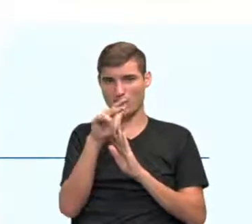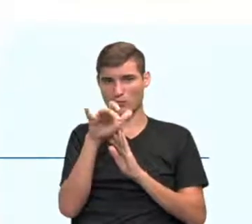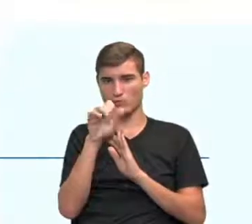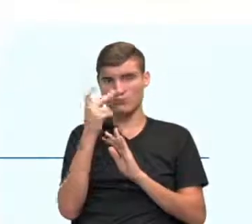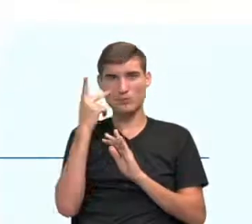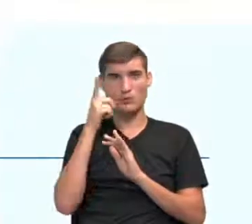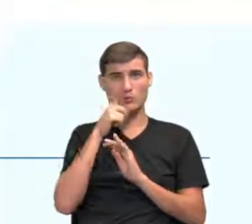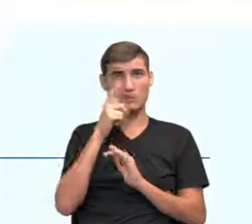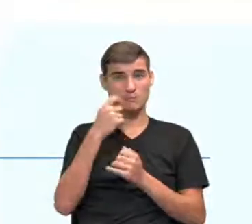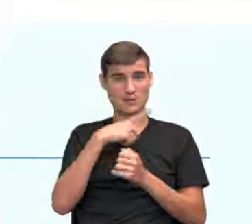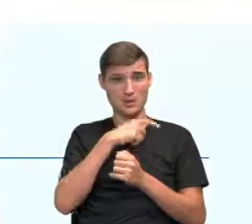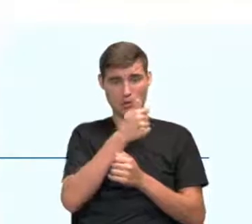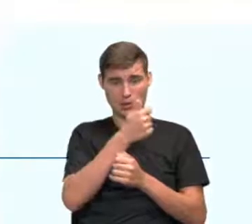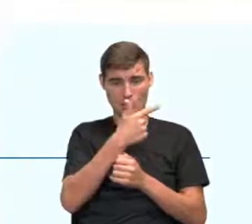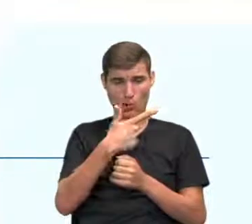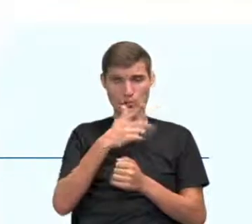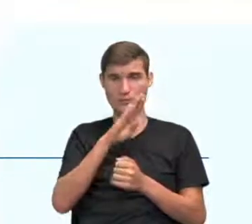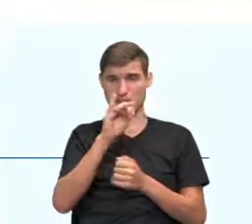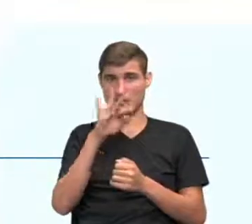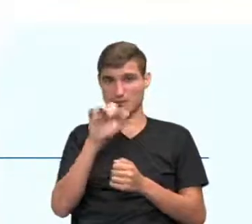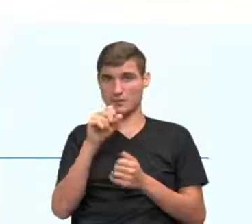Para isso, você viu que precisava